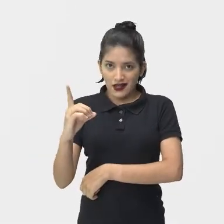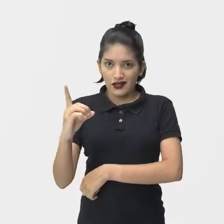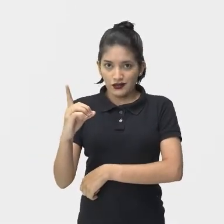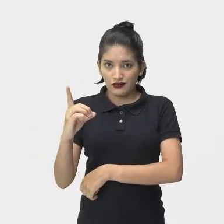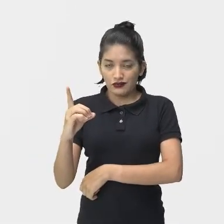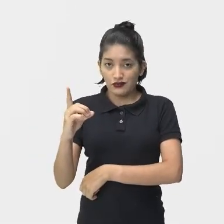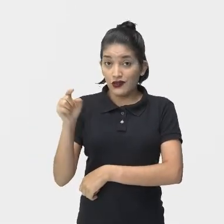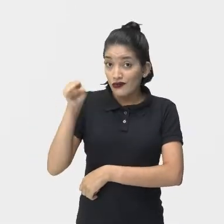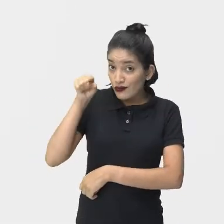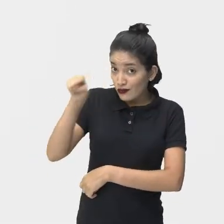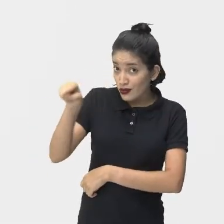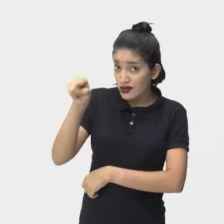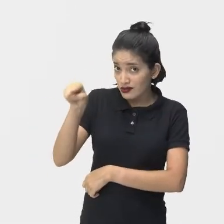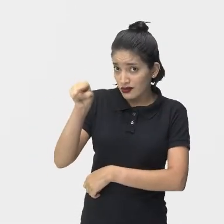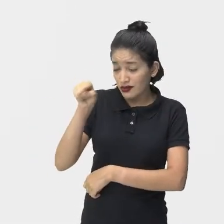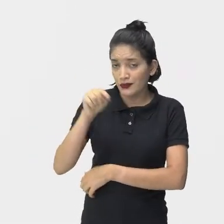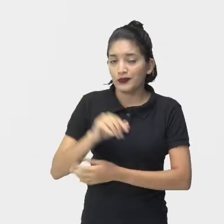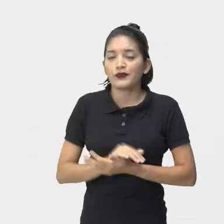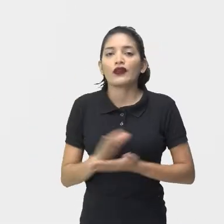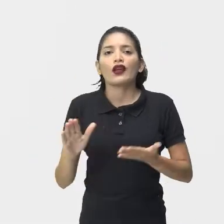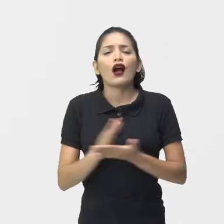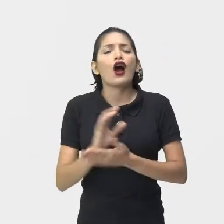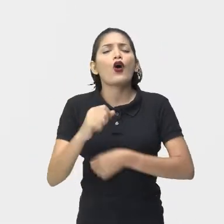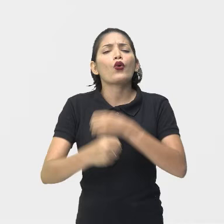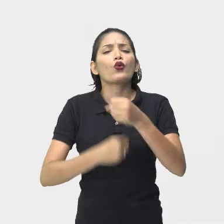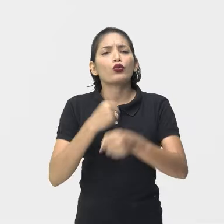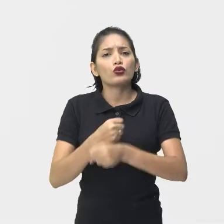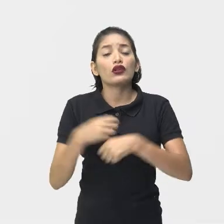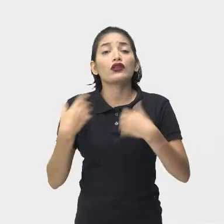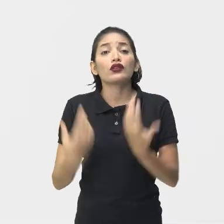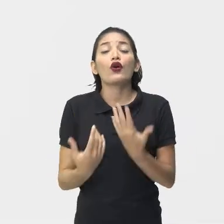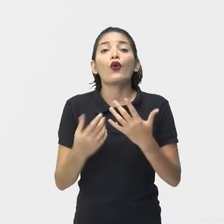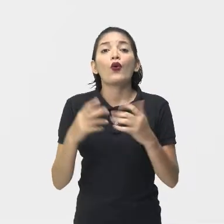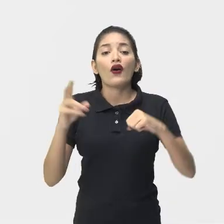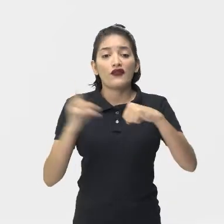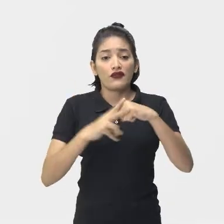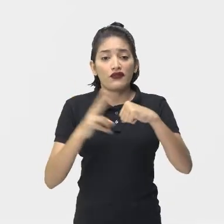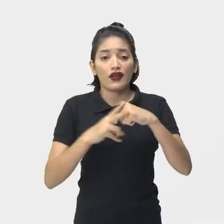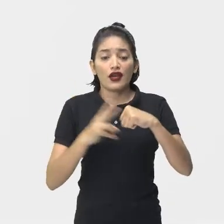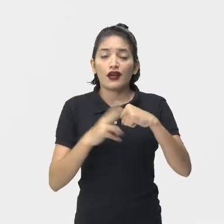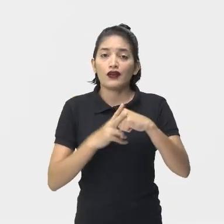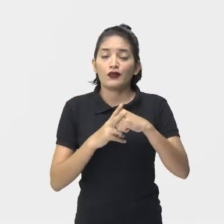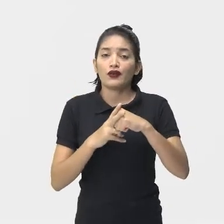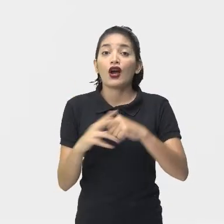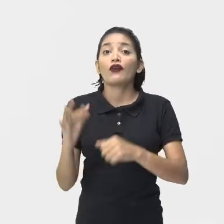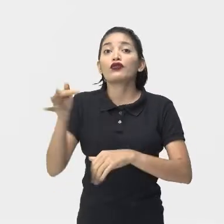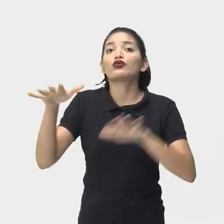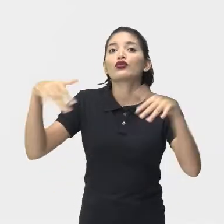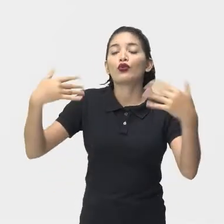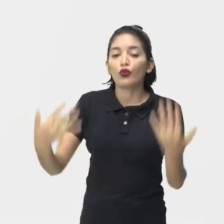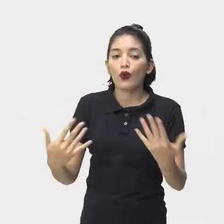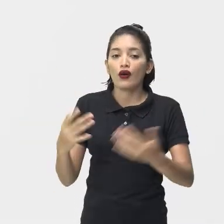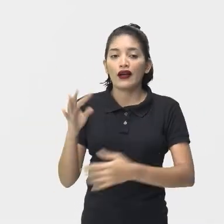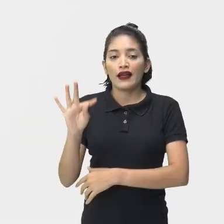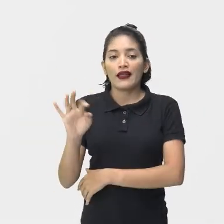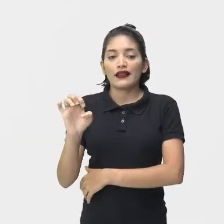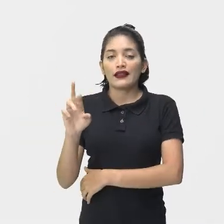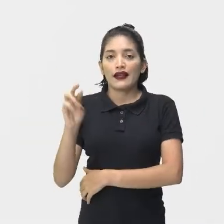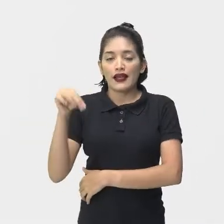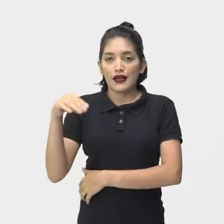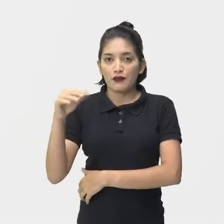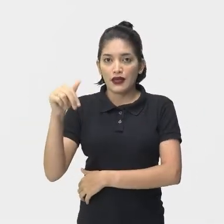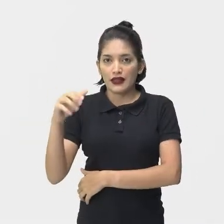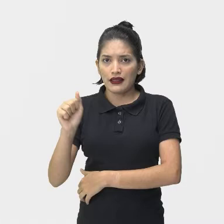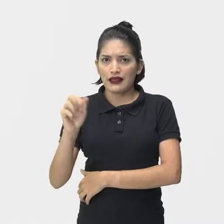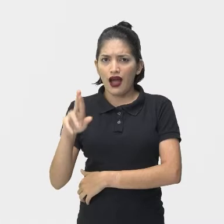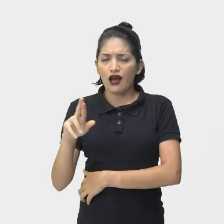né? Você. Então, dentro de alguns anos, e o verbo que eu quero dizer aqui no futuro é o verbo terminar.